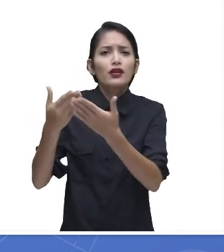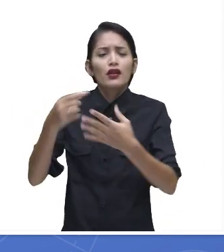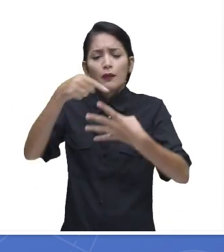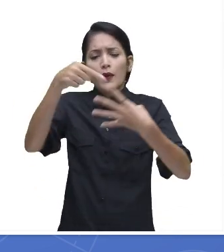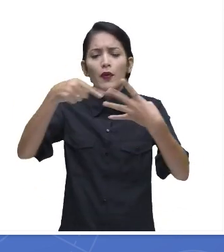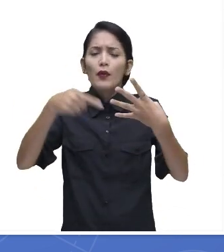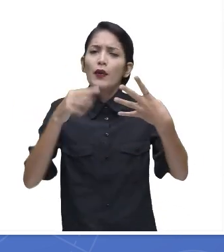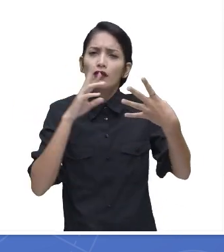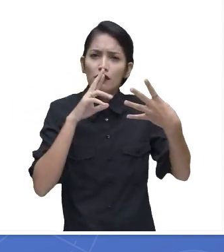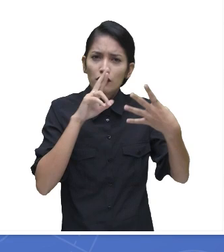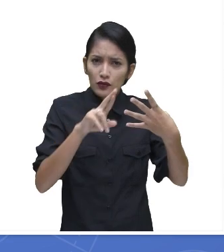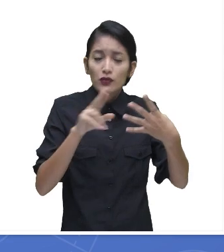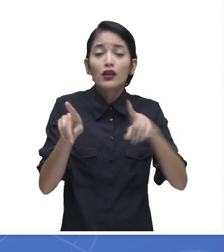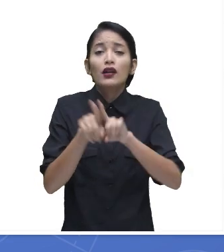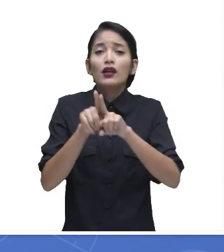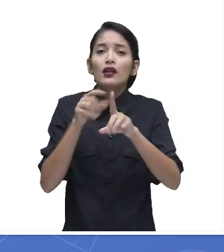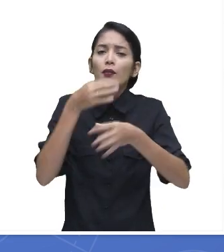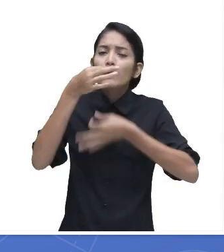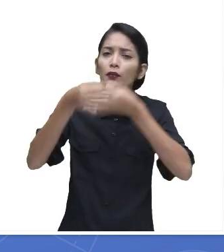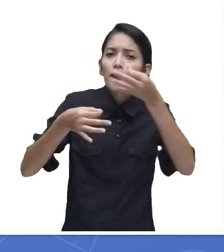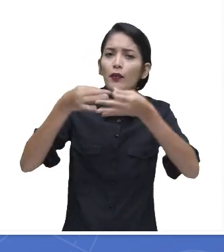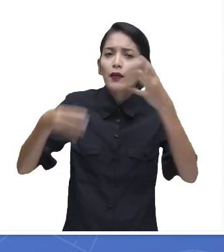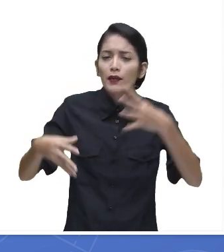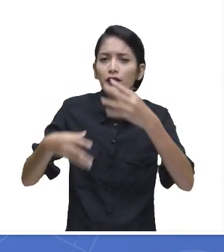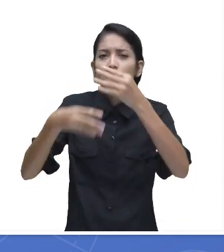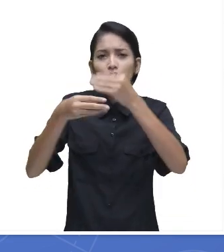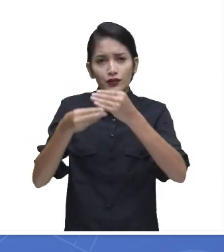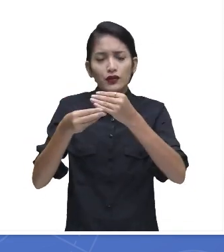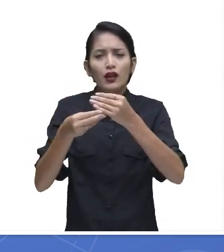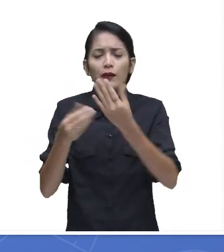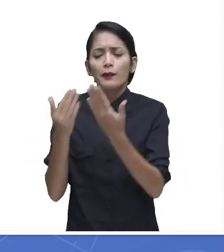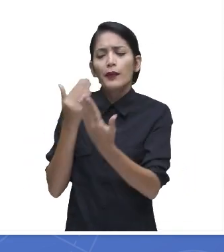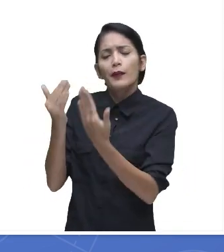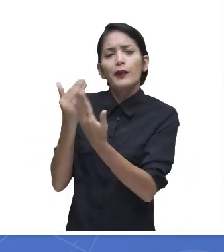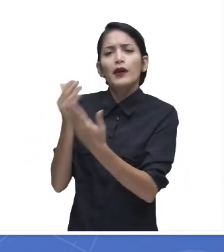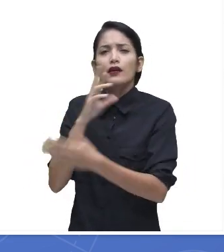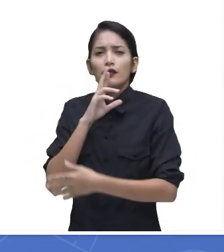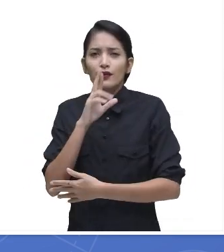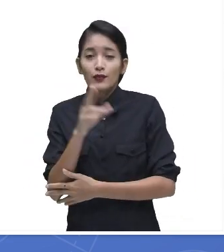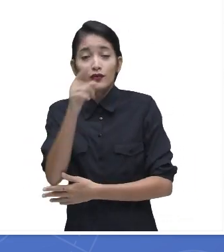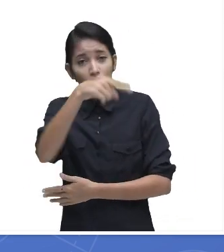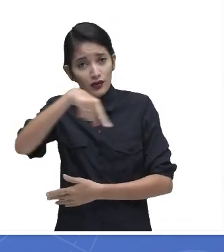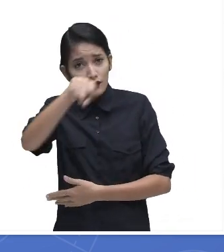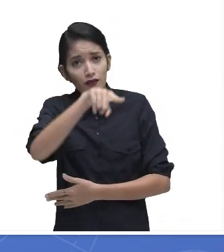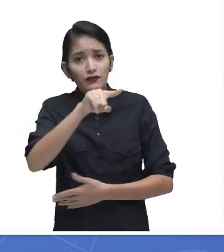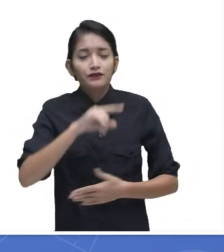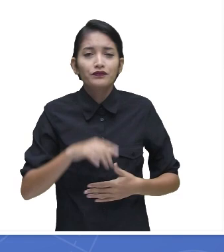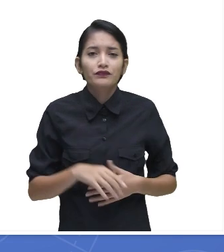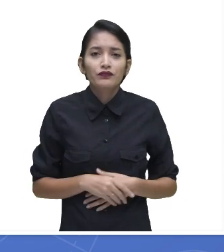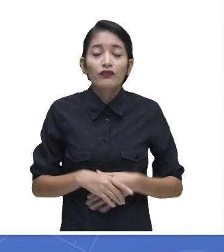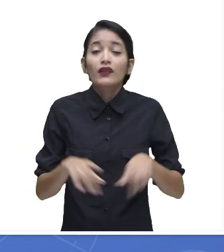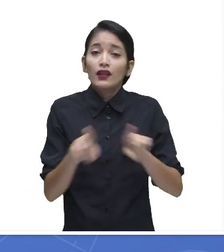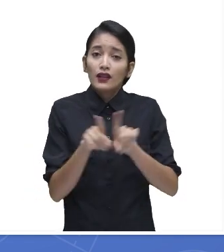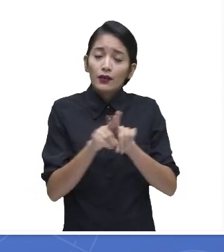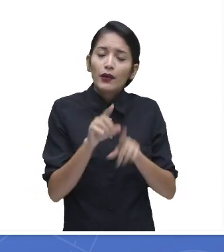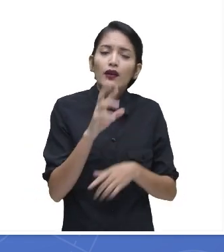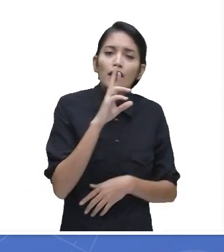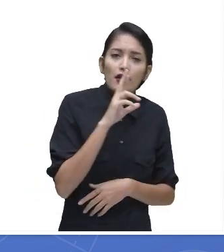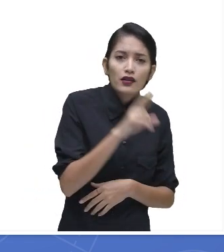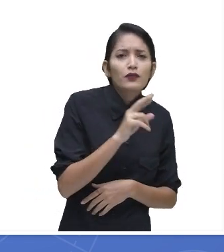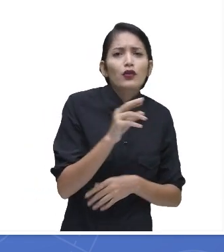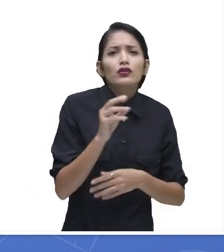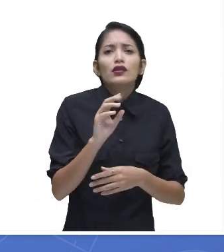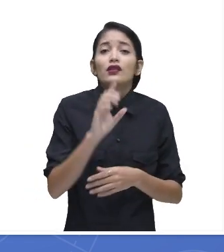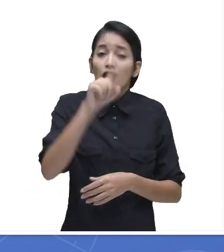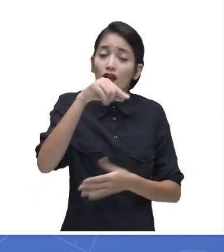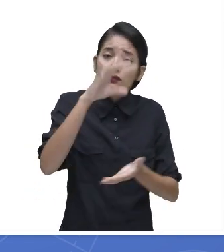ser respondidas e comentadas, onde a gente vai poder comparar as respostas aí de vocês com a resposta real.